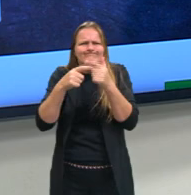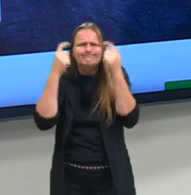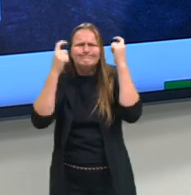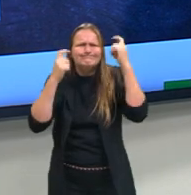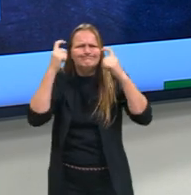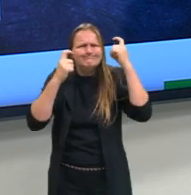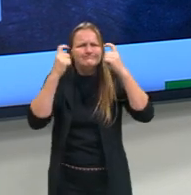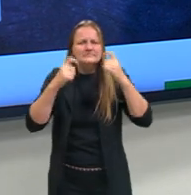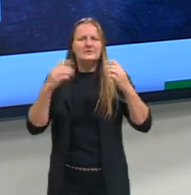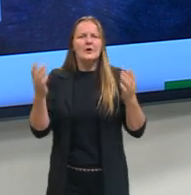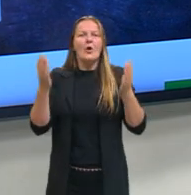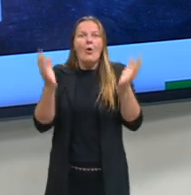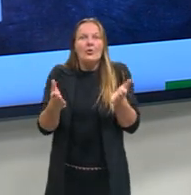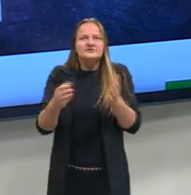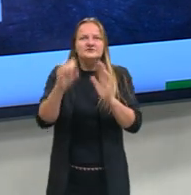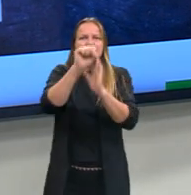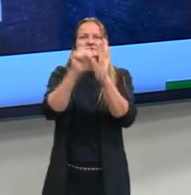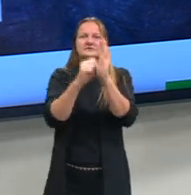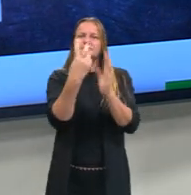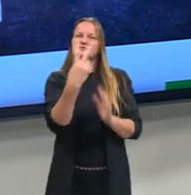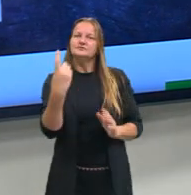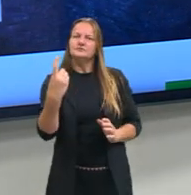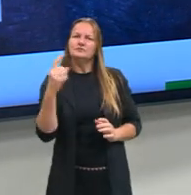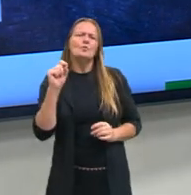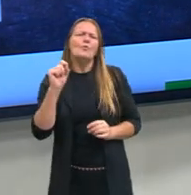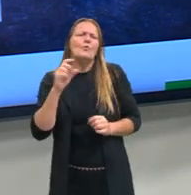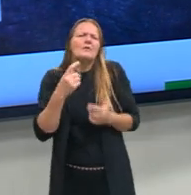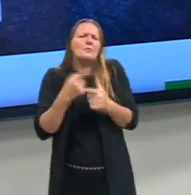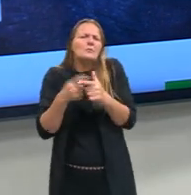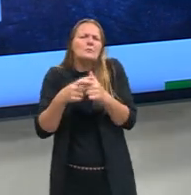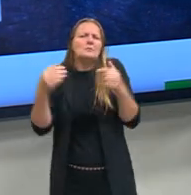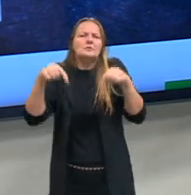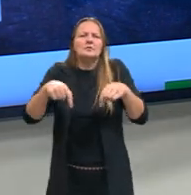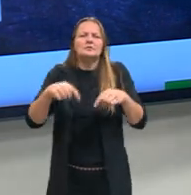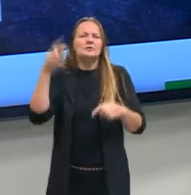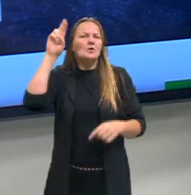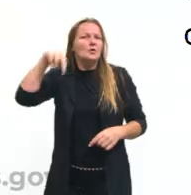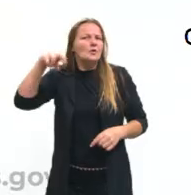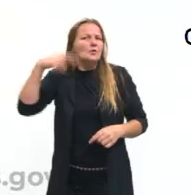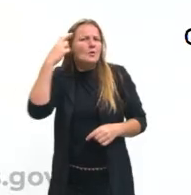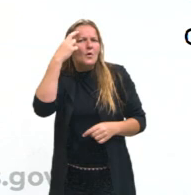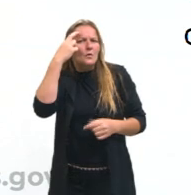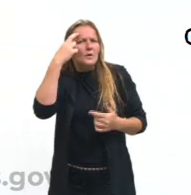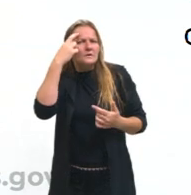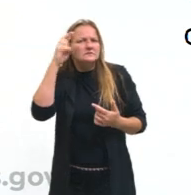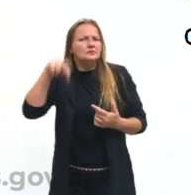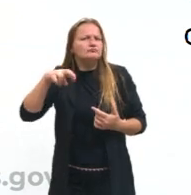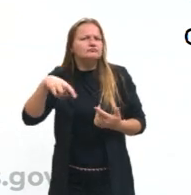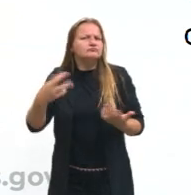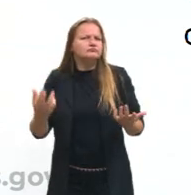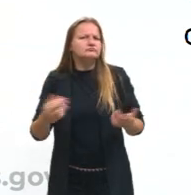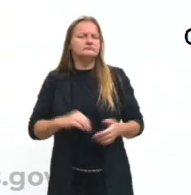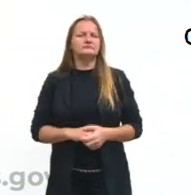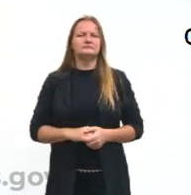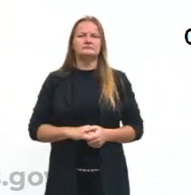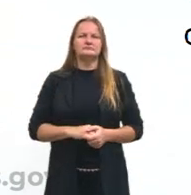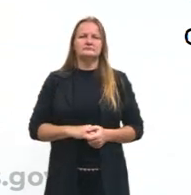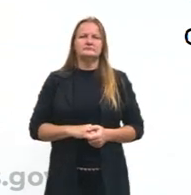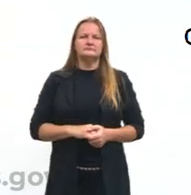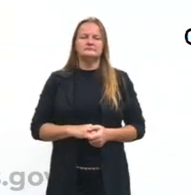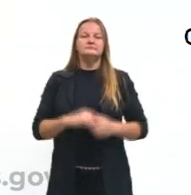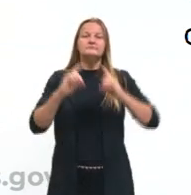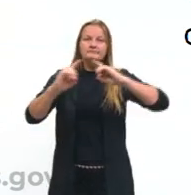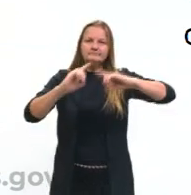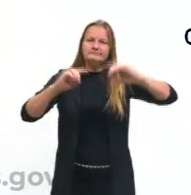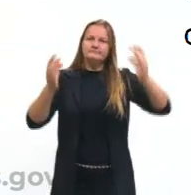resolver e nós os no século 21 O que que a gente tem que resolver com a razão Vamos tentar durante essa aula fazer esse link e discutir sobre